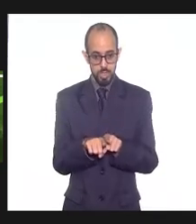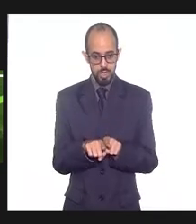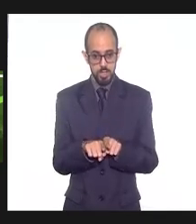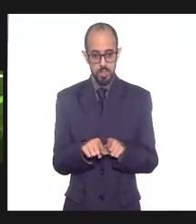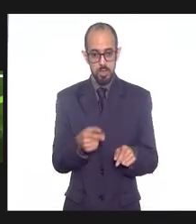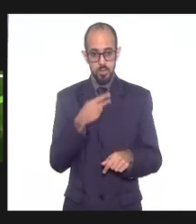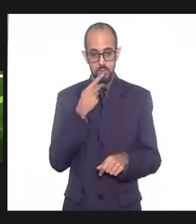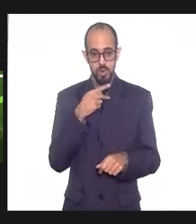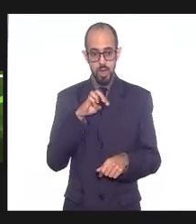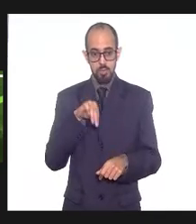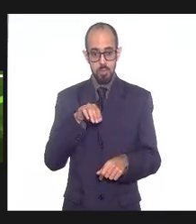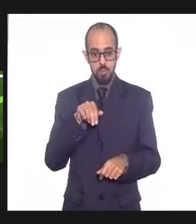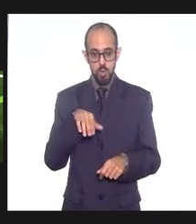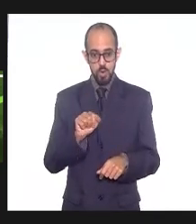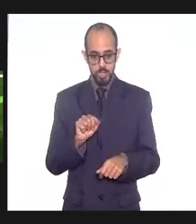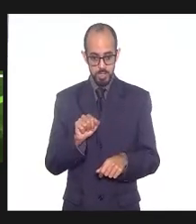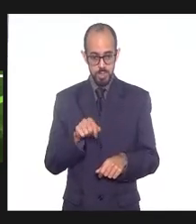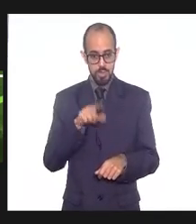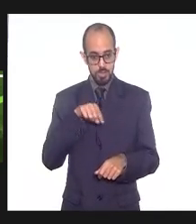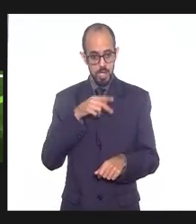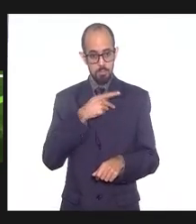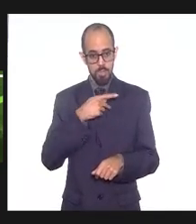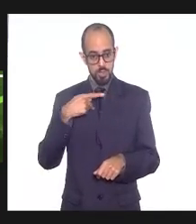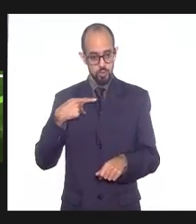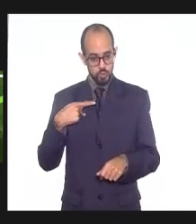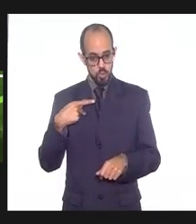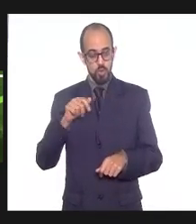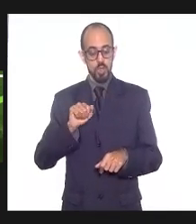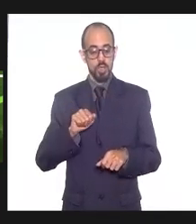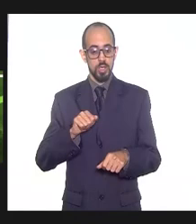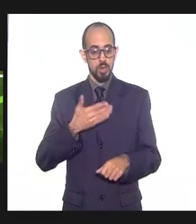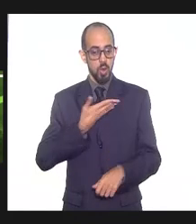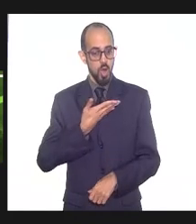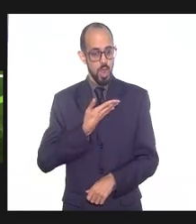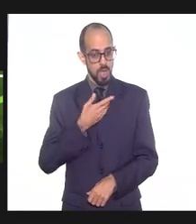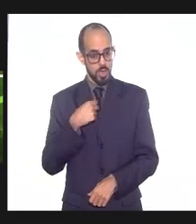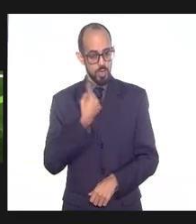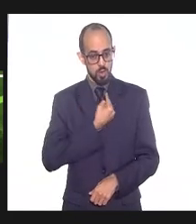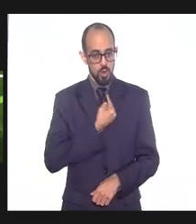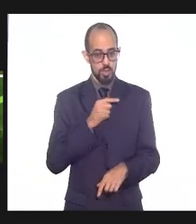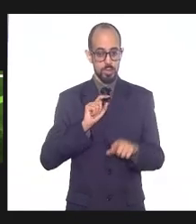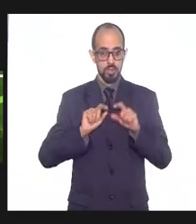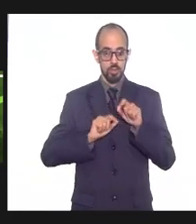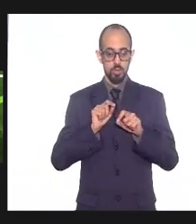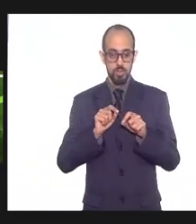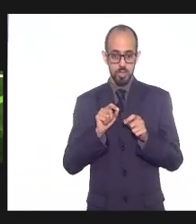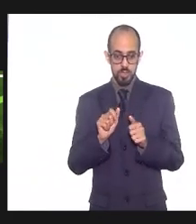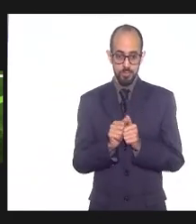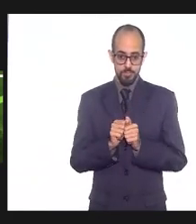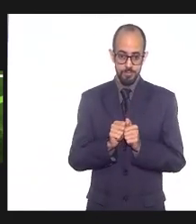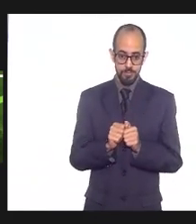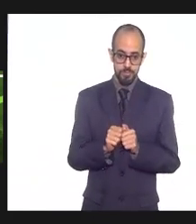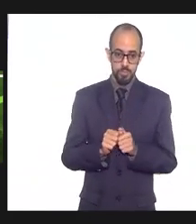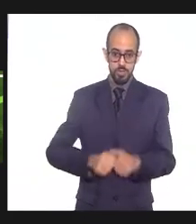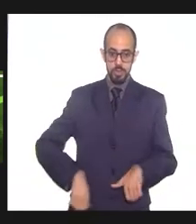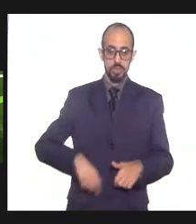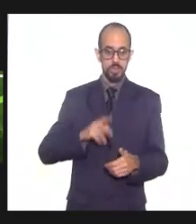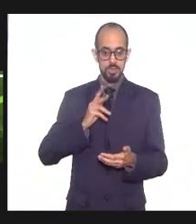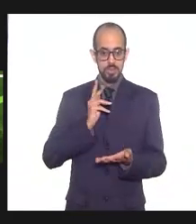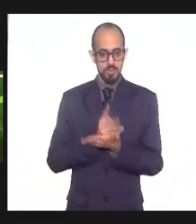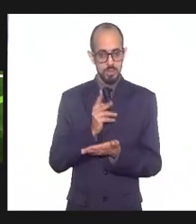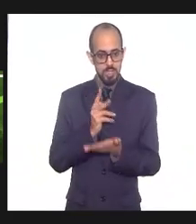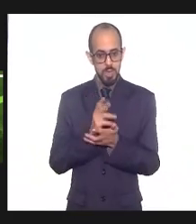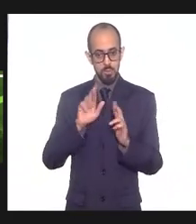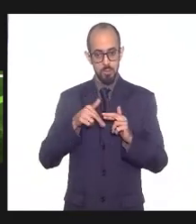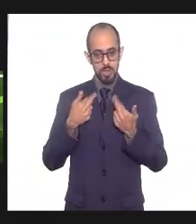a Mônica Francisco, que é pastora, nossa colega, que a cada dia, a cada reunião dessa,